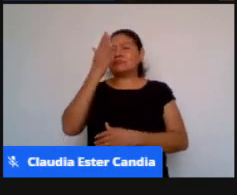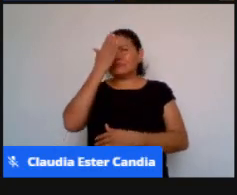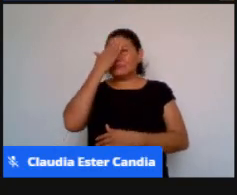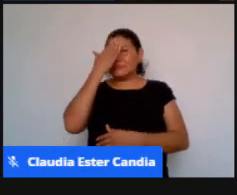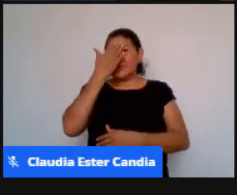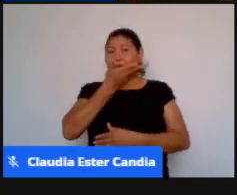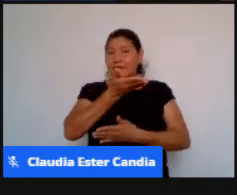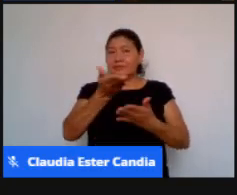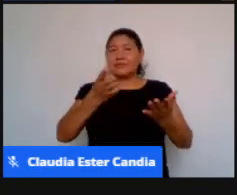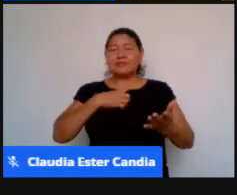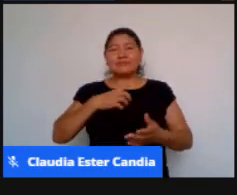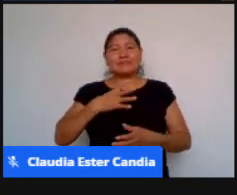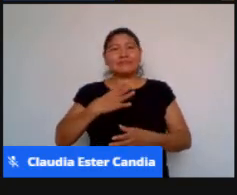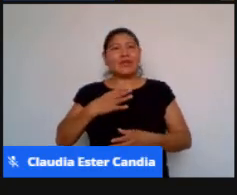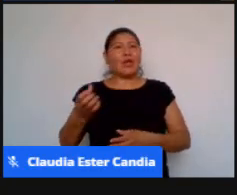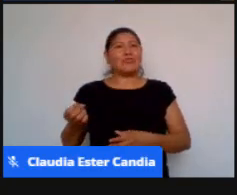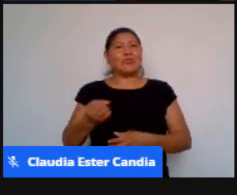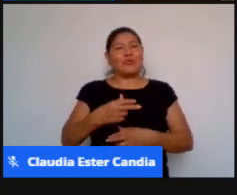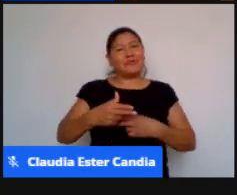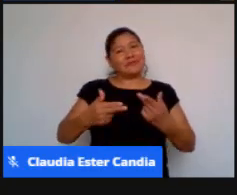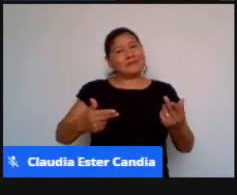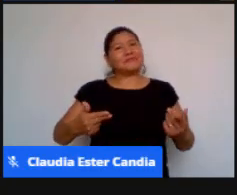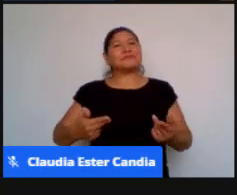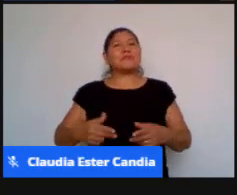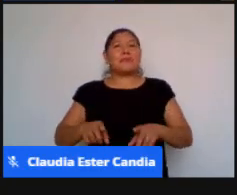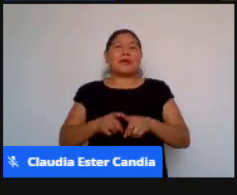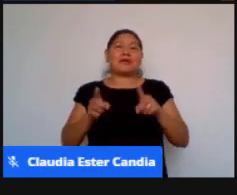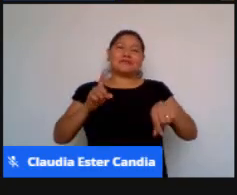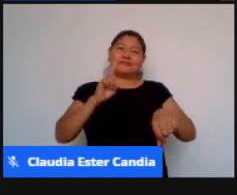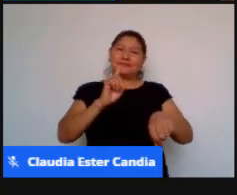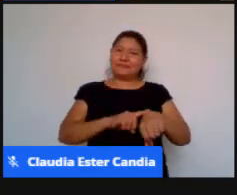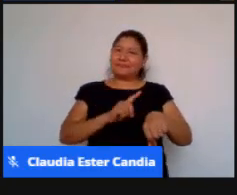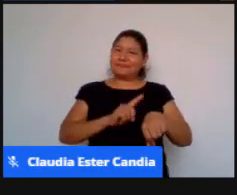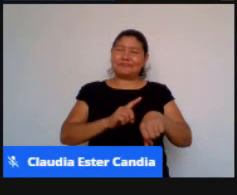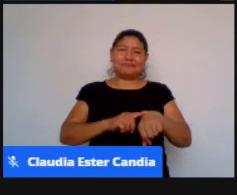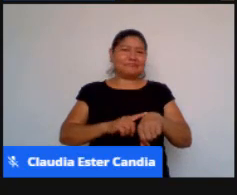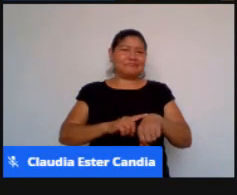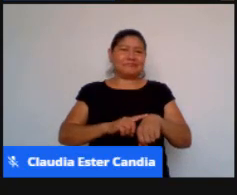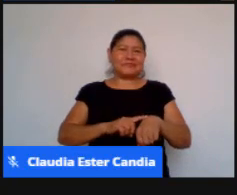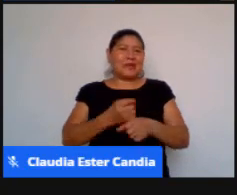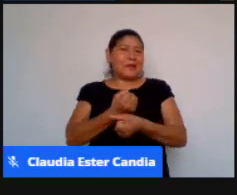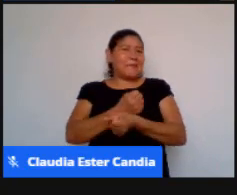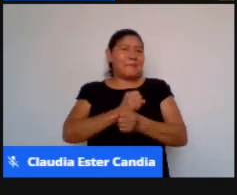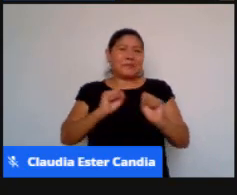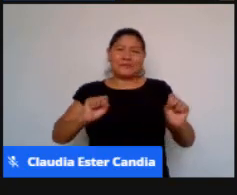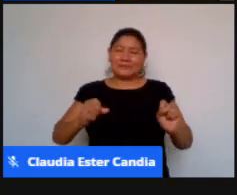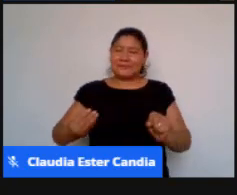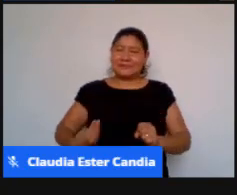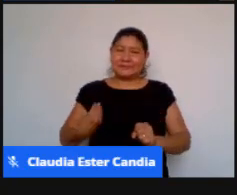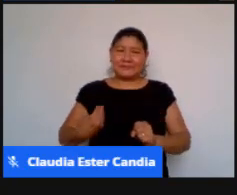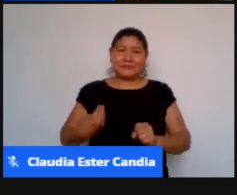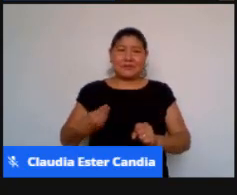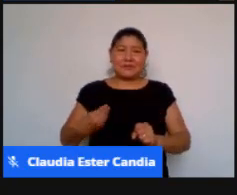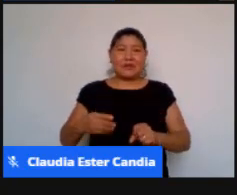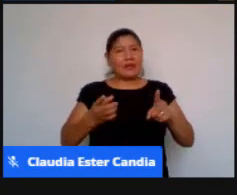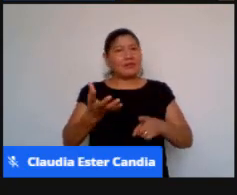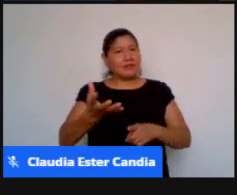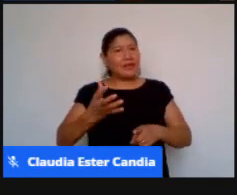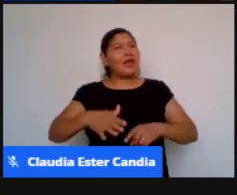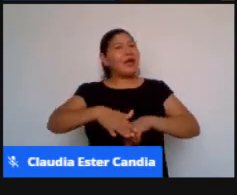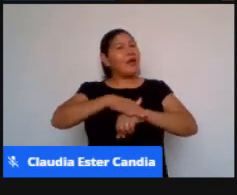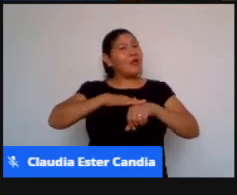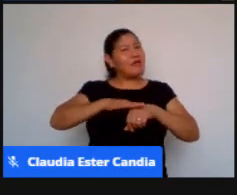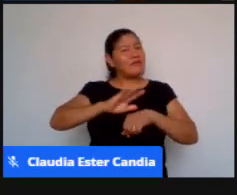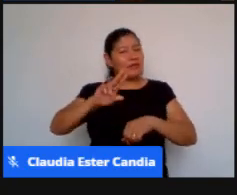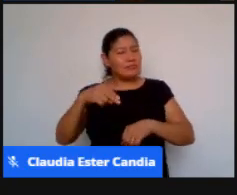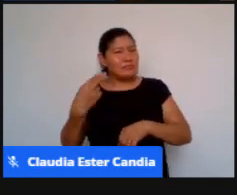boas-vindas diferentes, mas por enquanto vai ter que ser dessa forma. E se você quiser conversar com a gente, né? Esse é o telefone da gerência